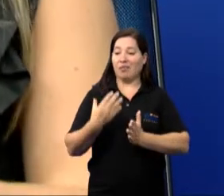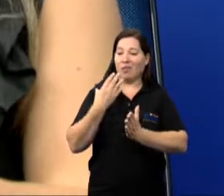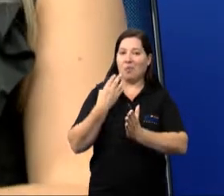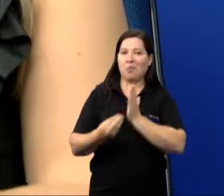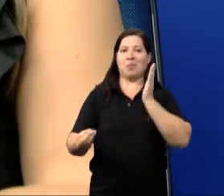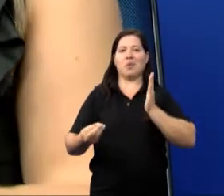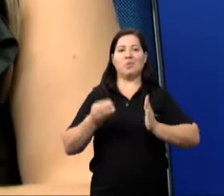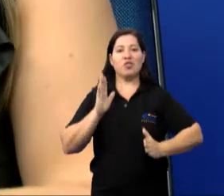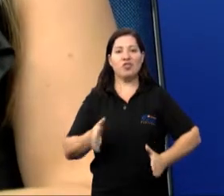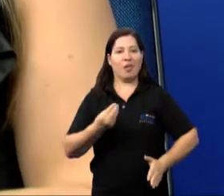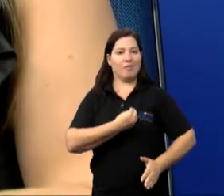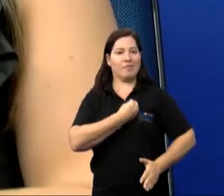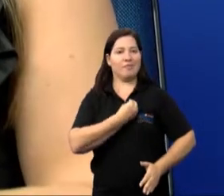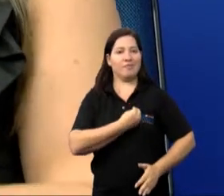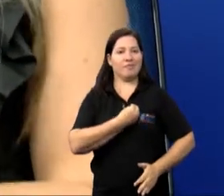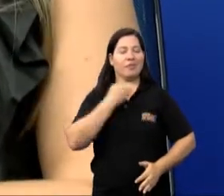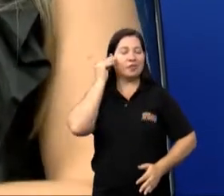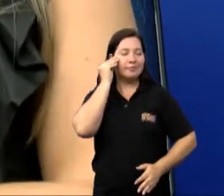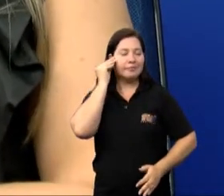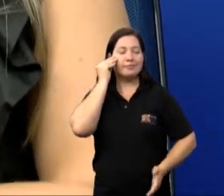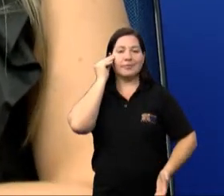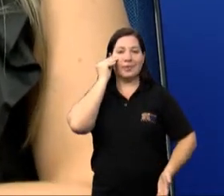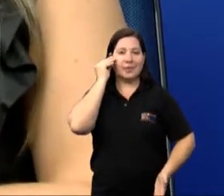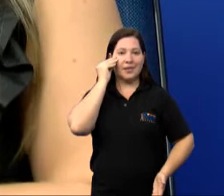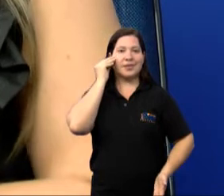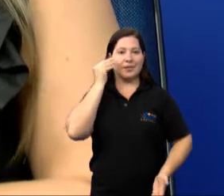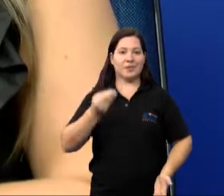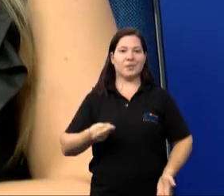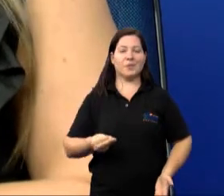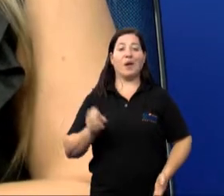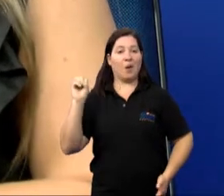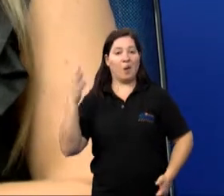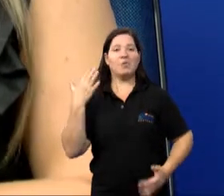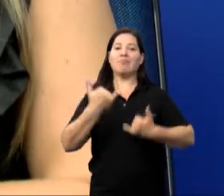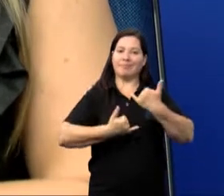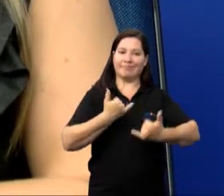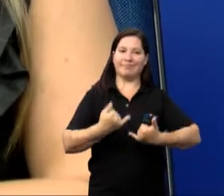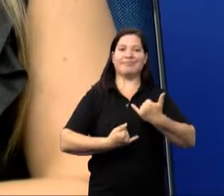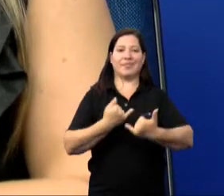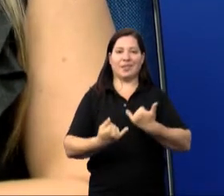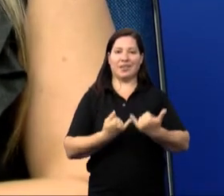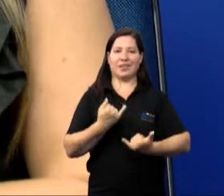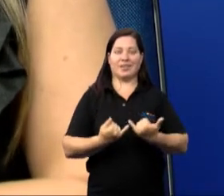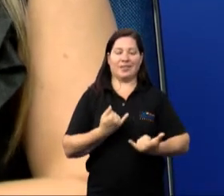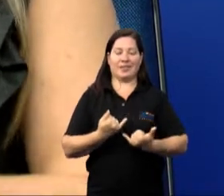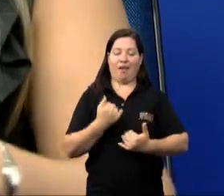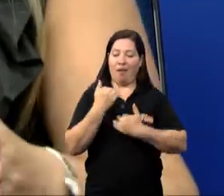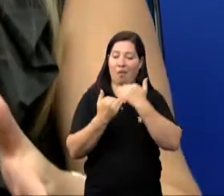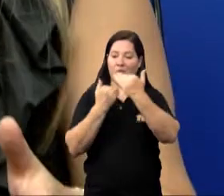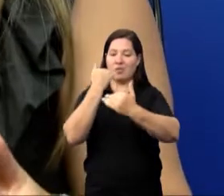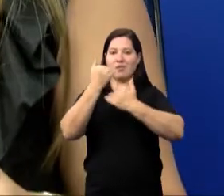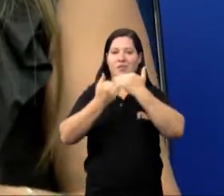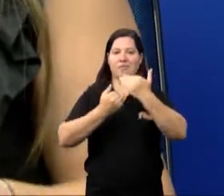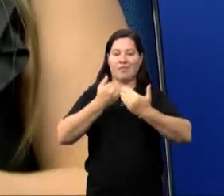não sejam tão corretas, vamos dizer assim, ela vai reproduzir isso na brincadeira. E esse processo é o processo da formação da personalidade. A